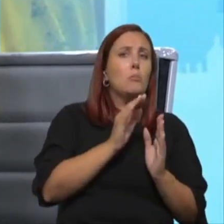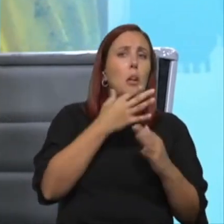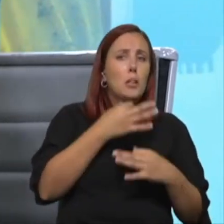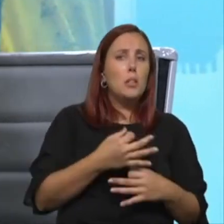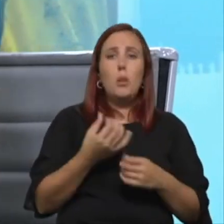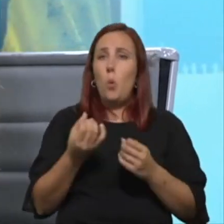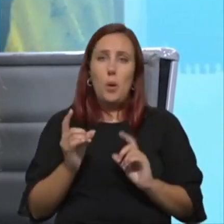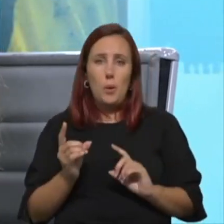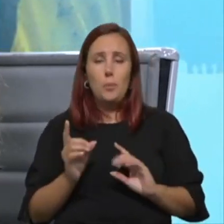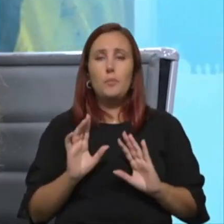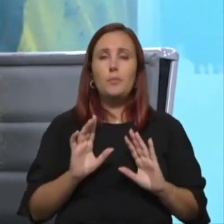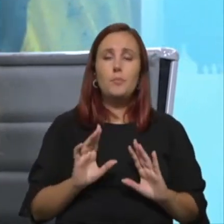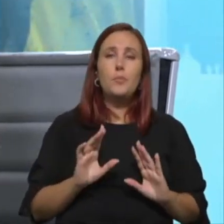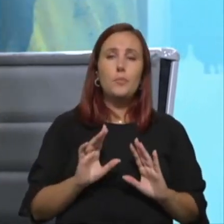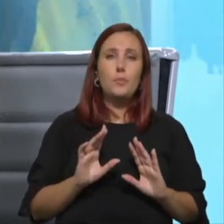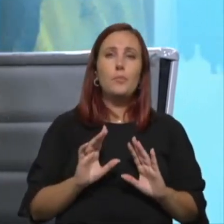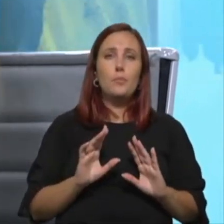Laicas,